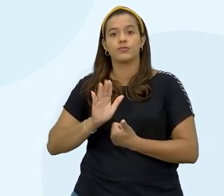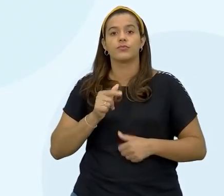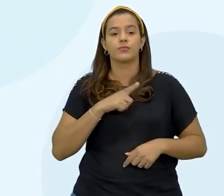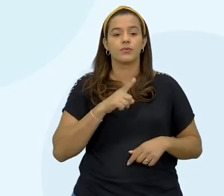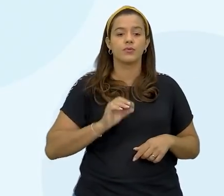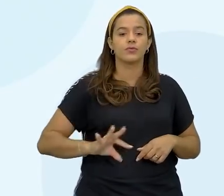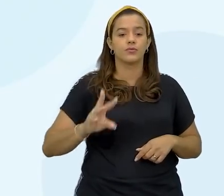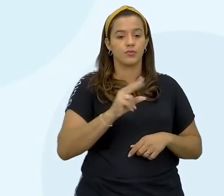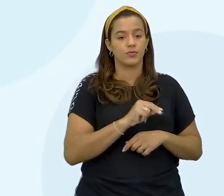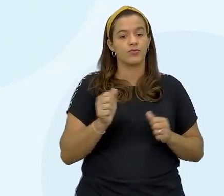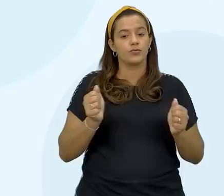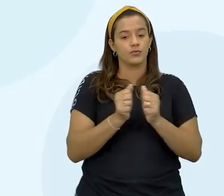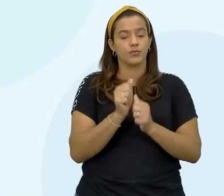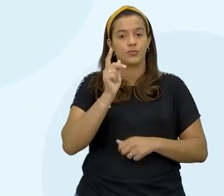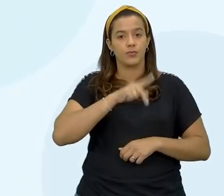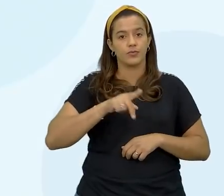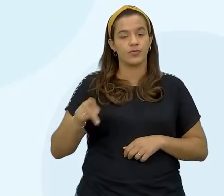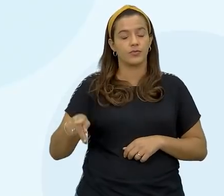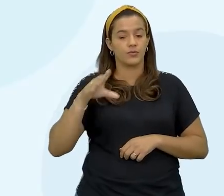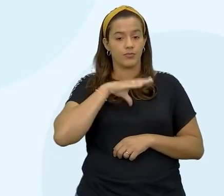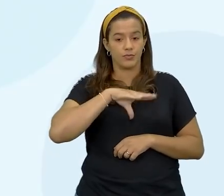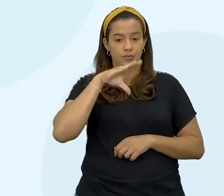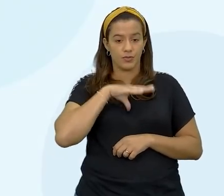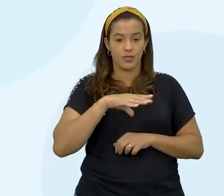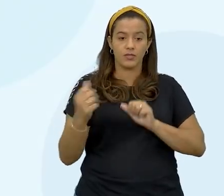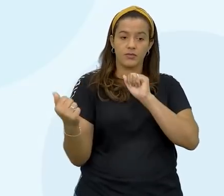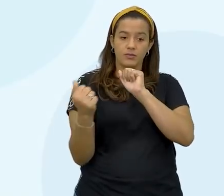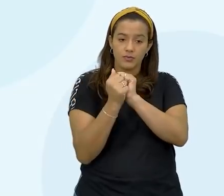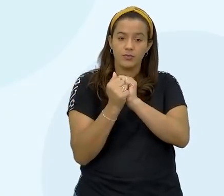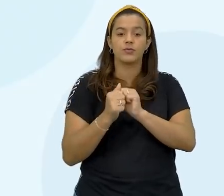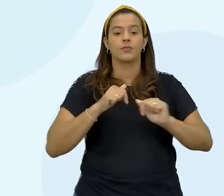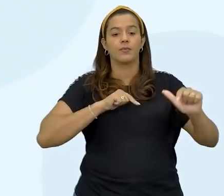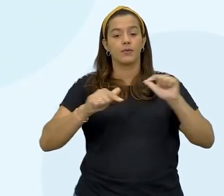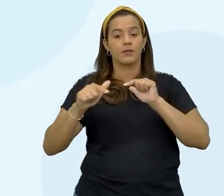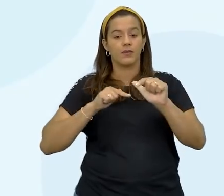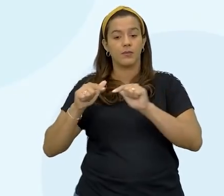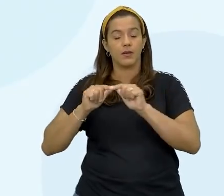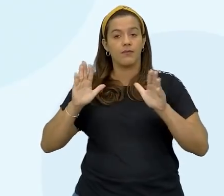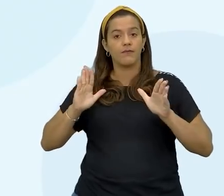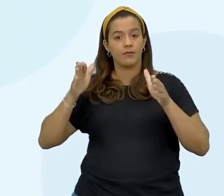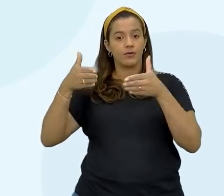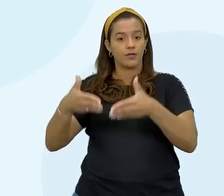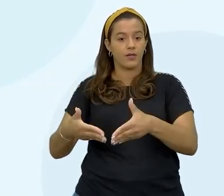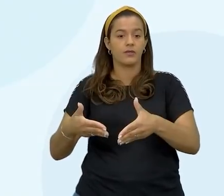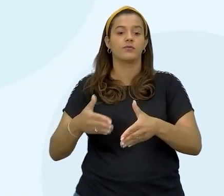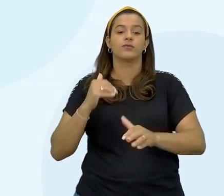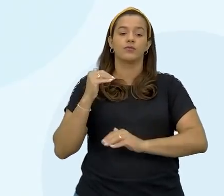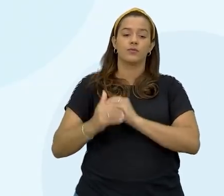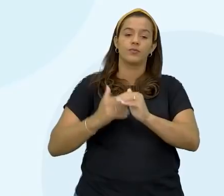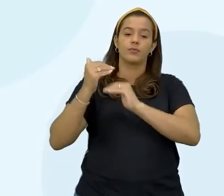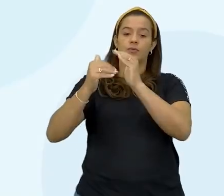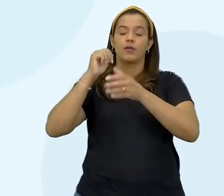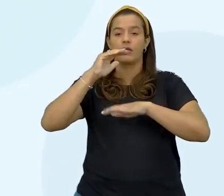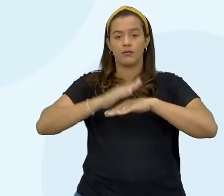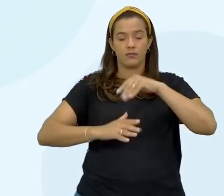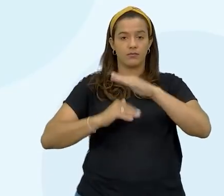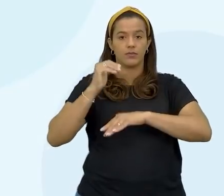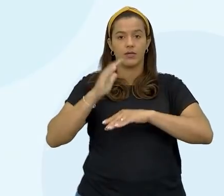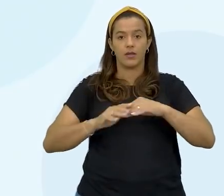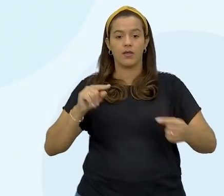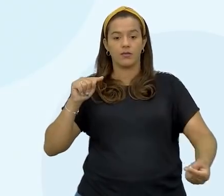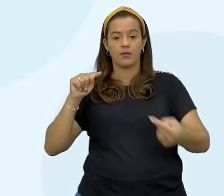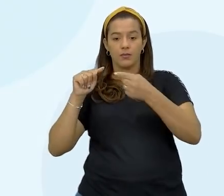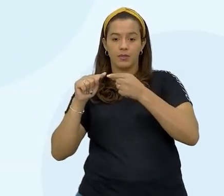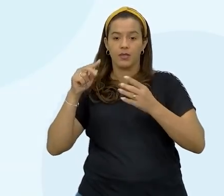língua portuguesa para que possa trabalhar com uma maior intencionalidade pedagógica o desenvolvimento das habilidades relacionadas